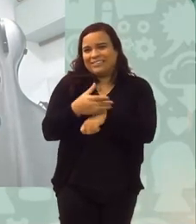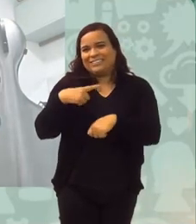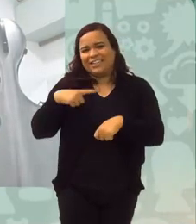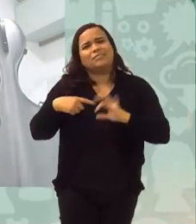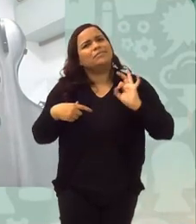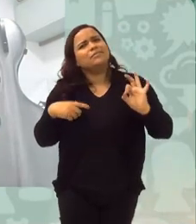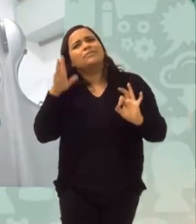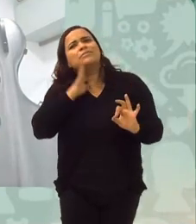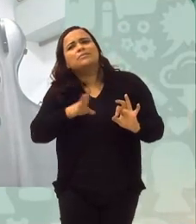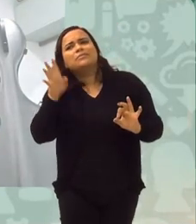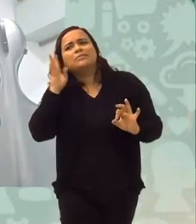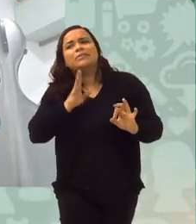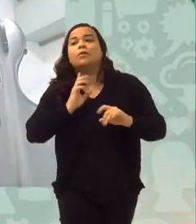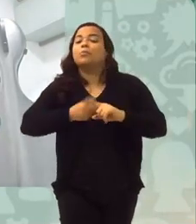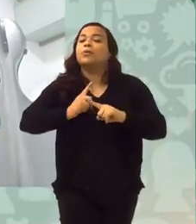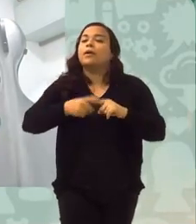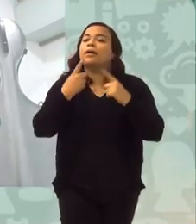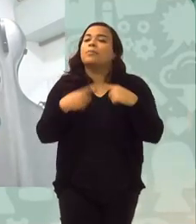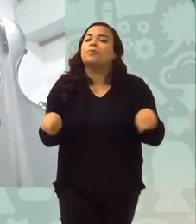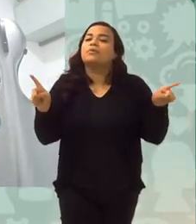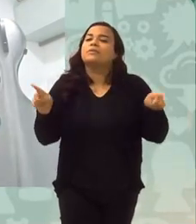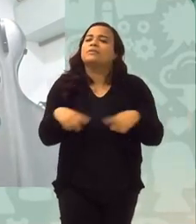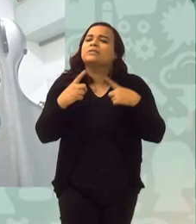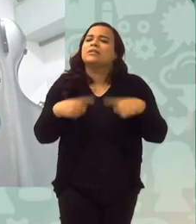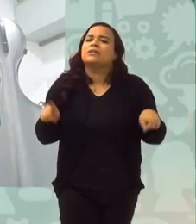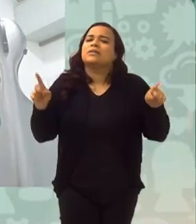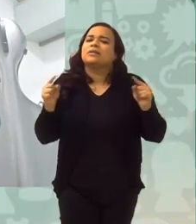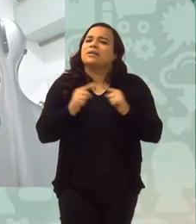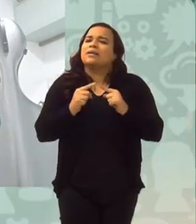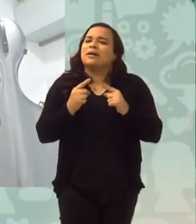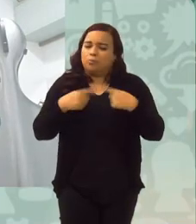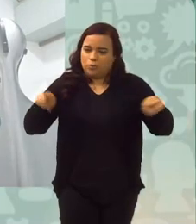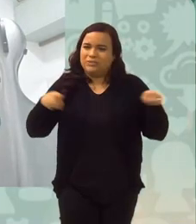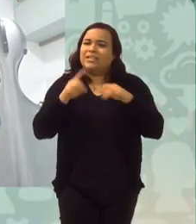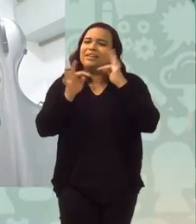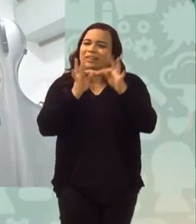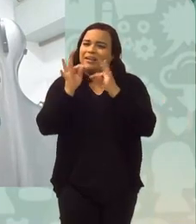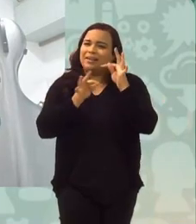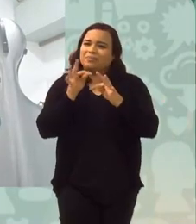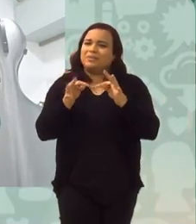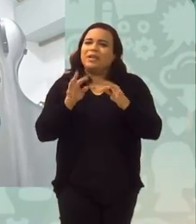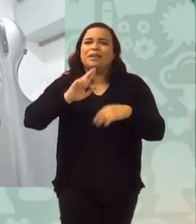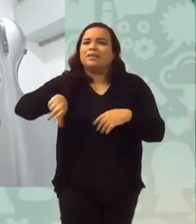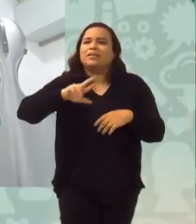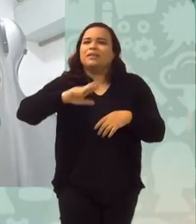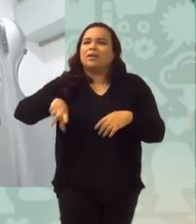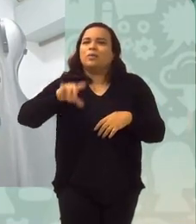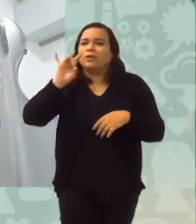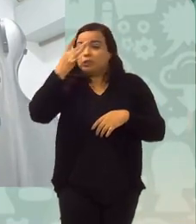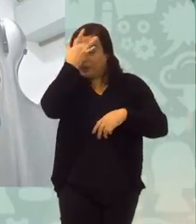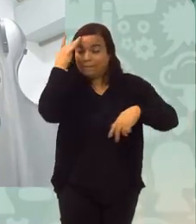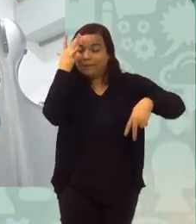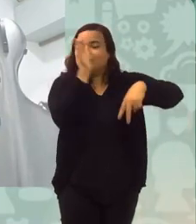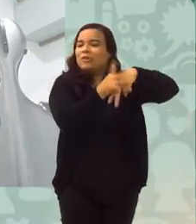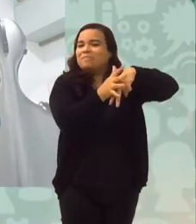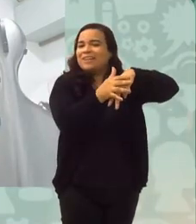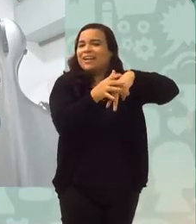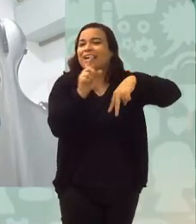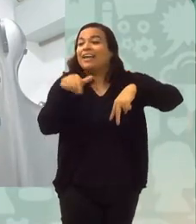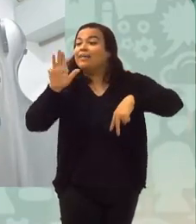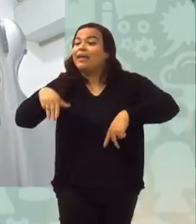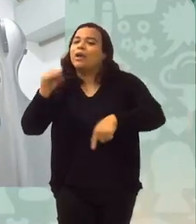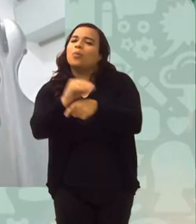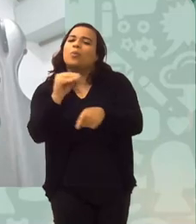poder participar, vai ter uma inscrição. E bacana. Porque, assim, a música, a musicoterapia,